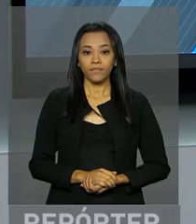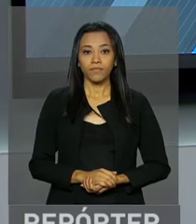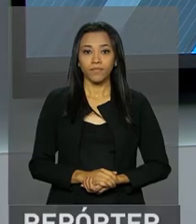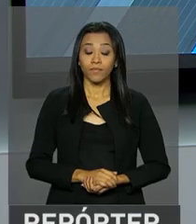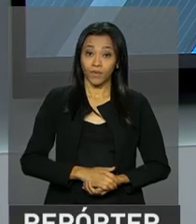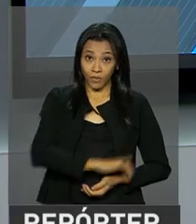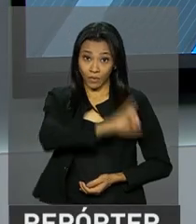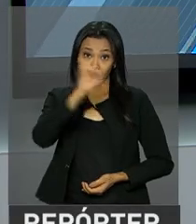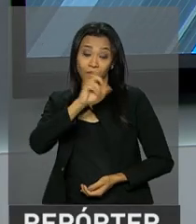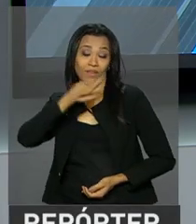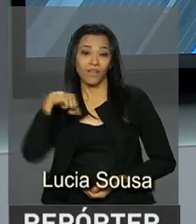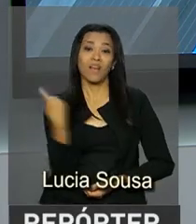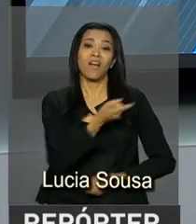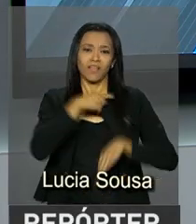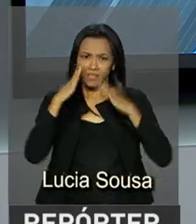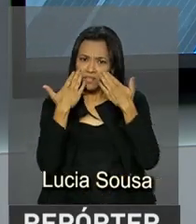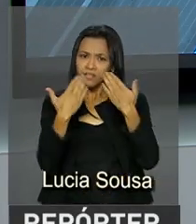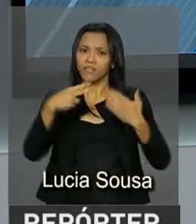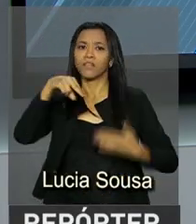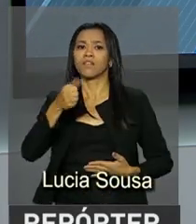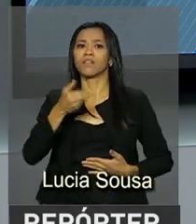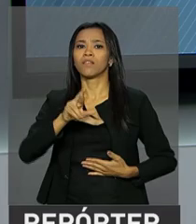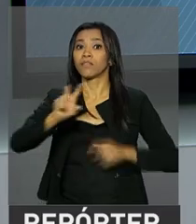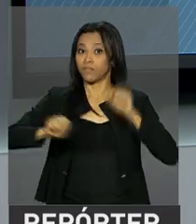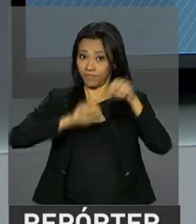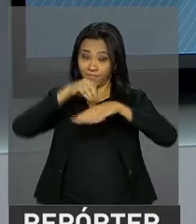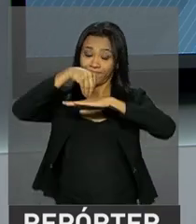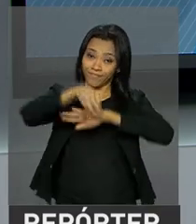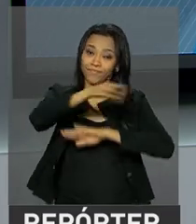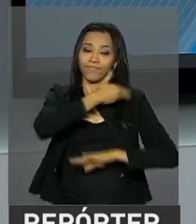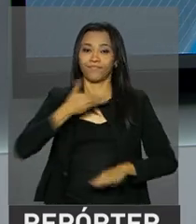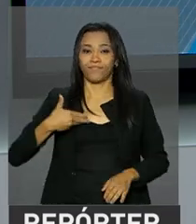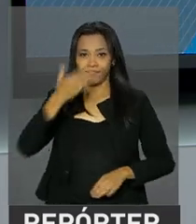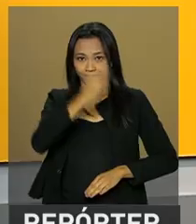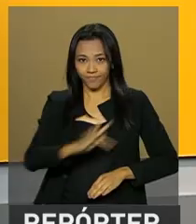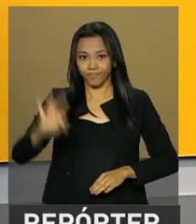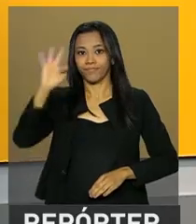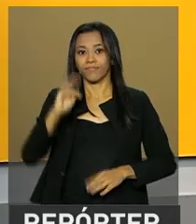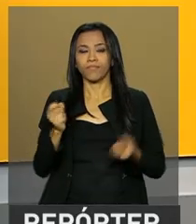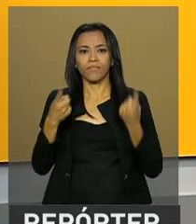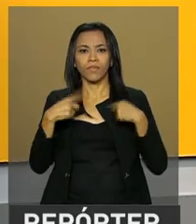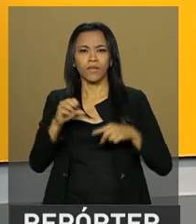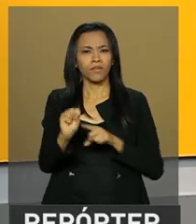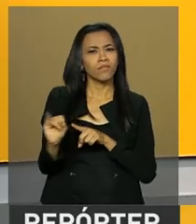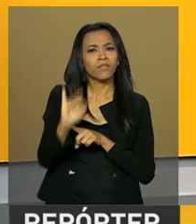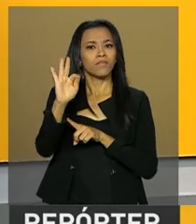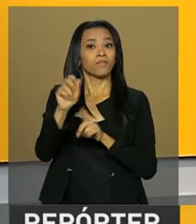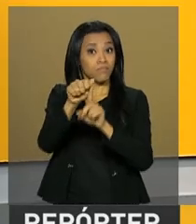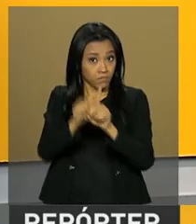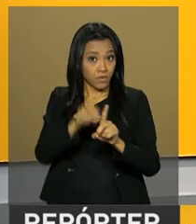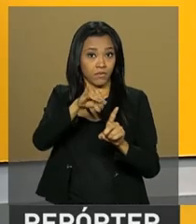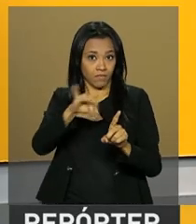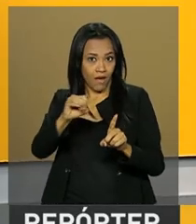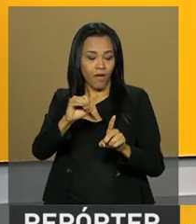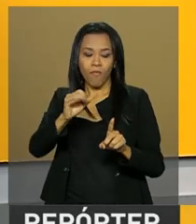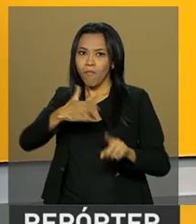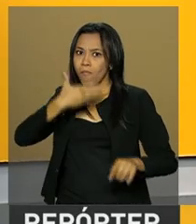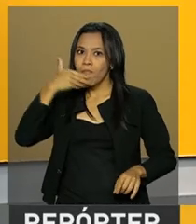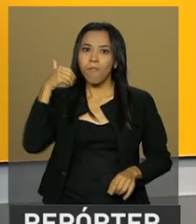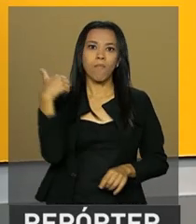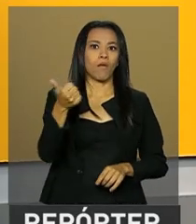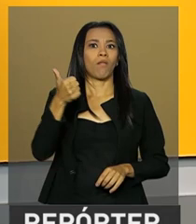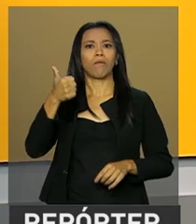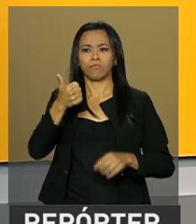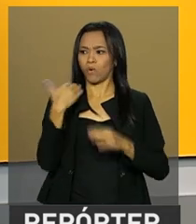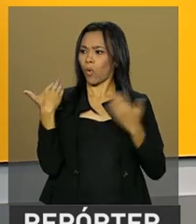Olá estamos de volta com repórter NBR e as notícias do governo federal a inflação em maio registrou o menor resultado em